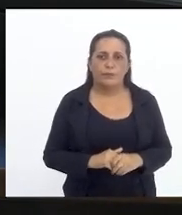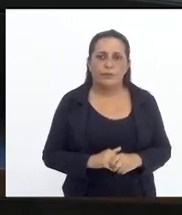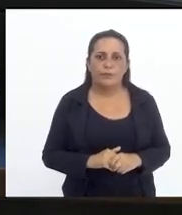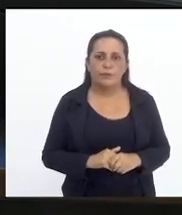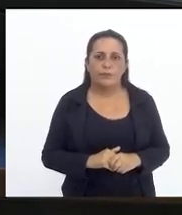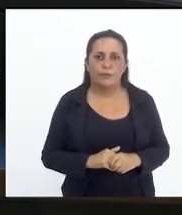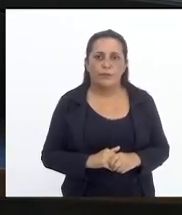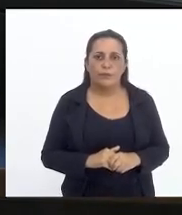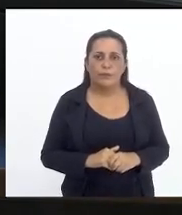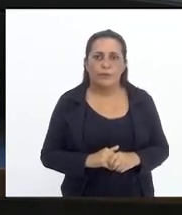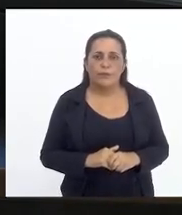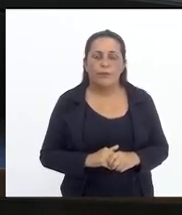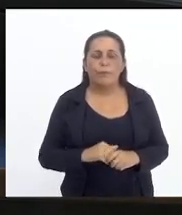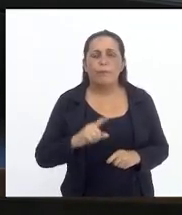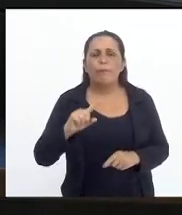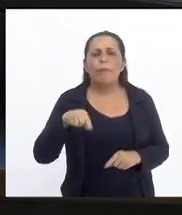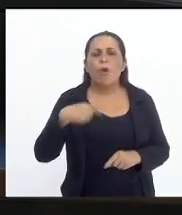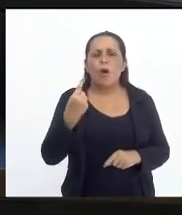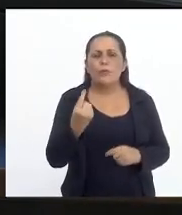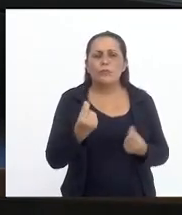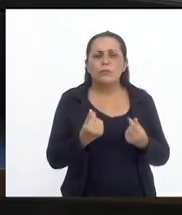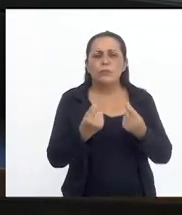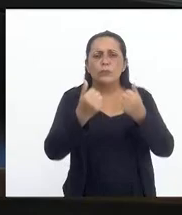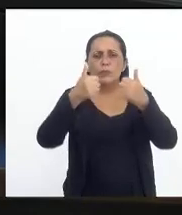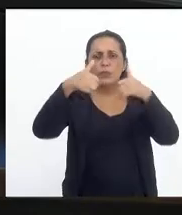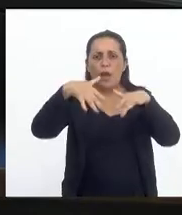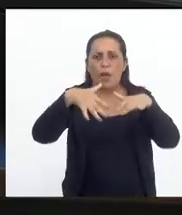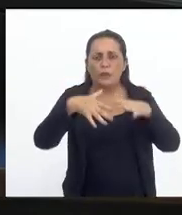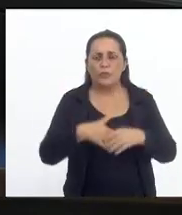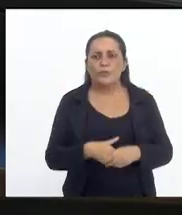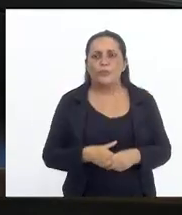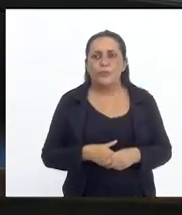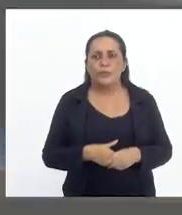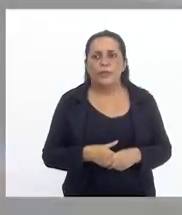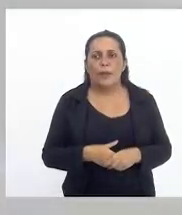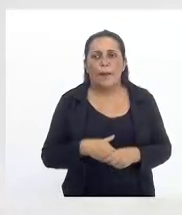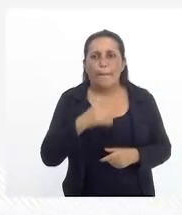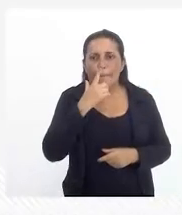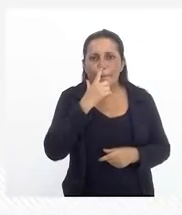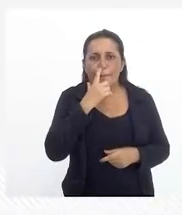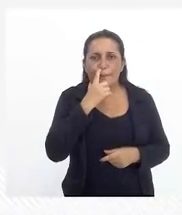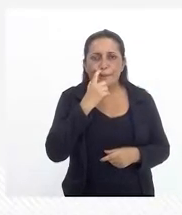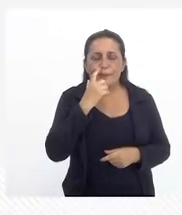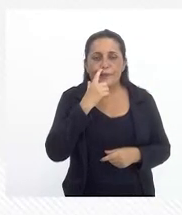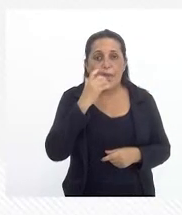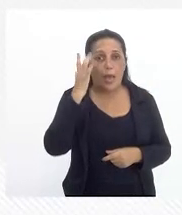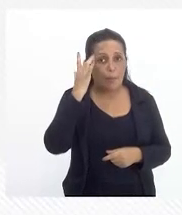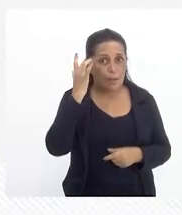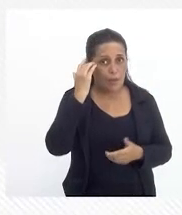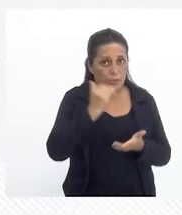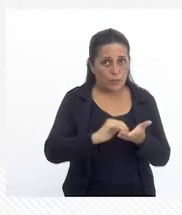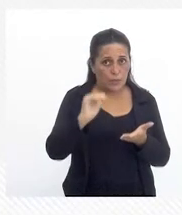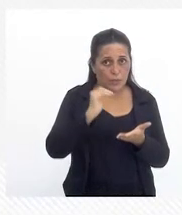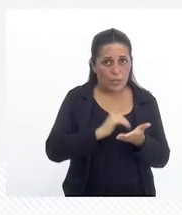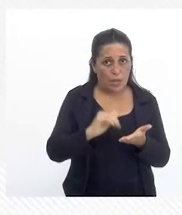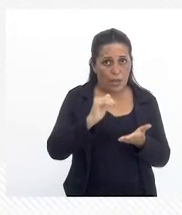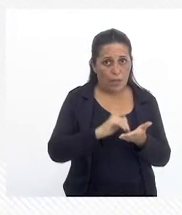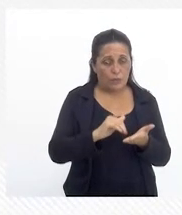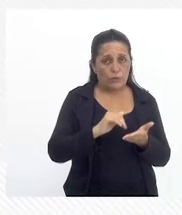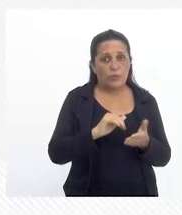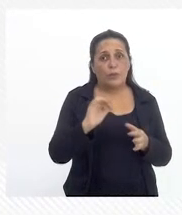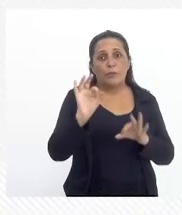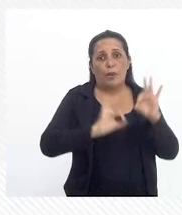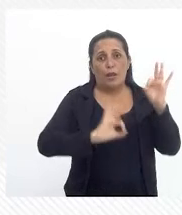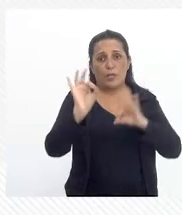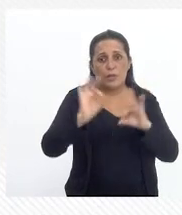e o próximo é o teto de gastos que é um amanhã o secretário de planejamento zamith vai estar fazendo